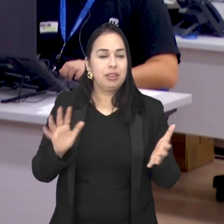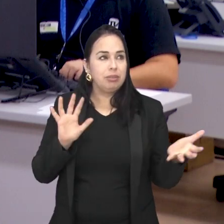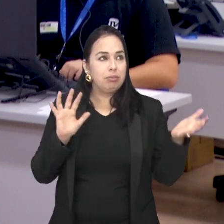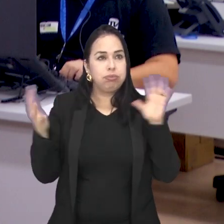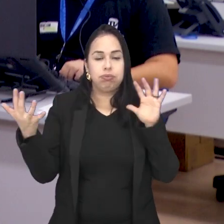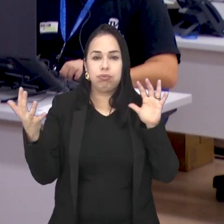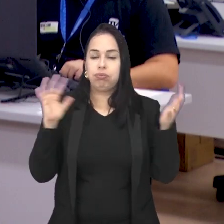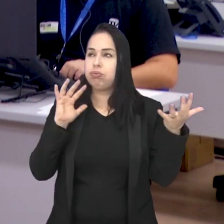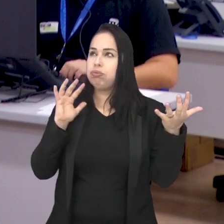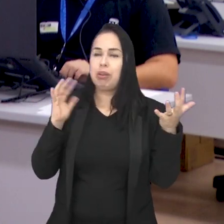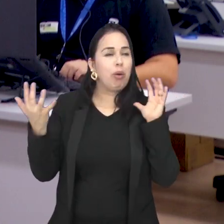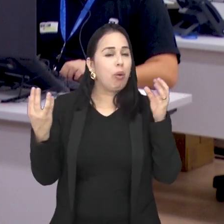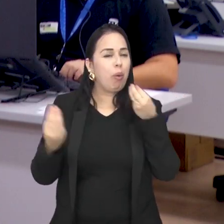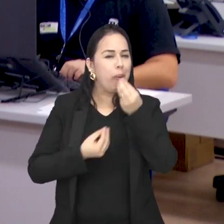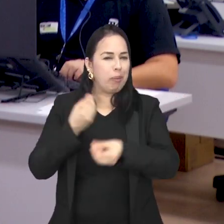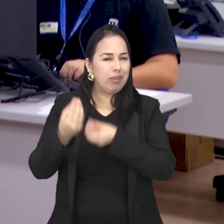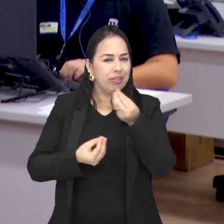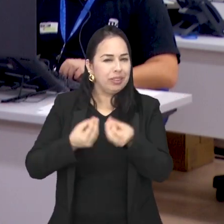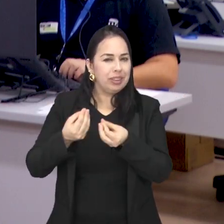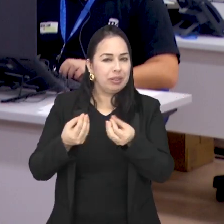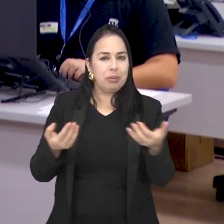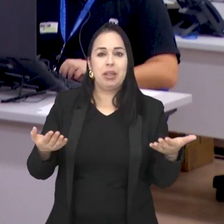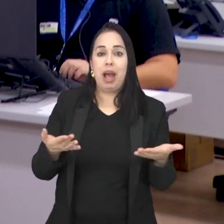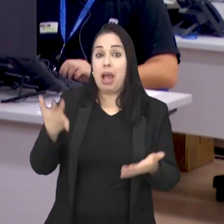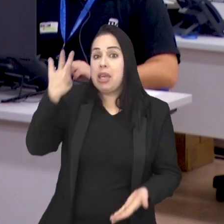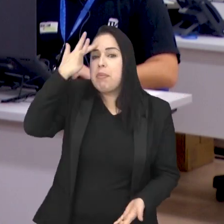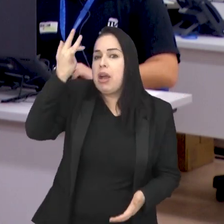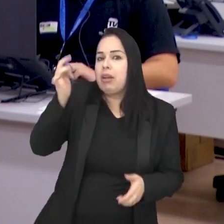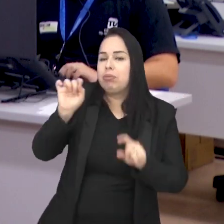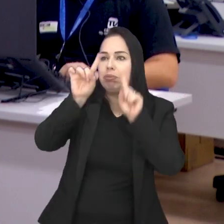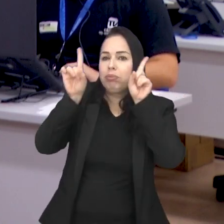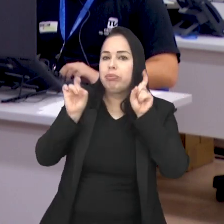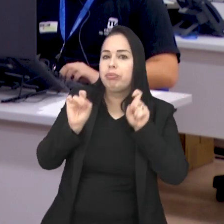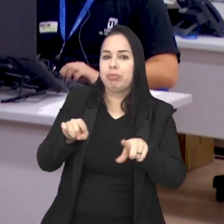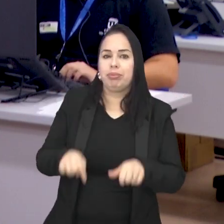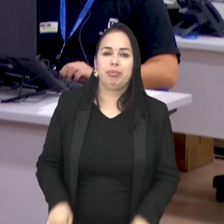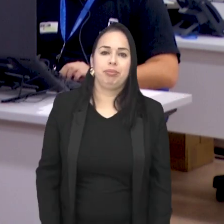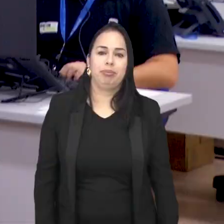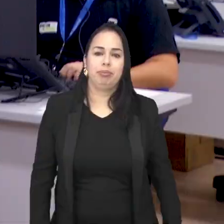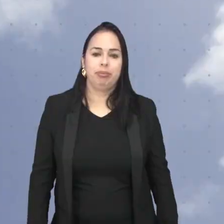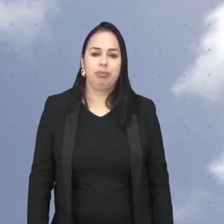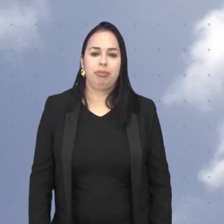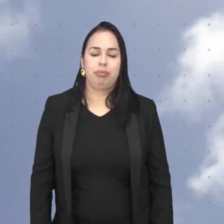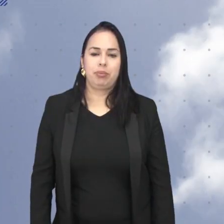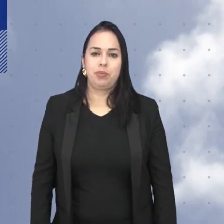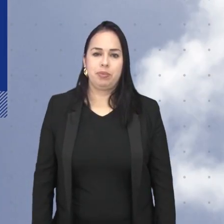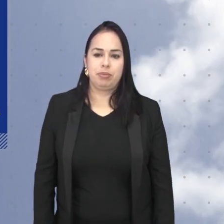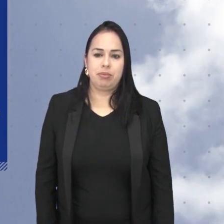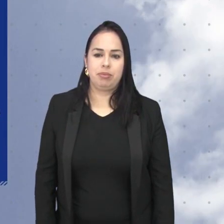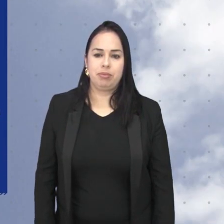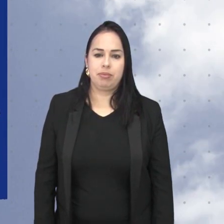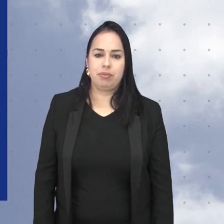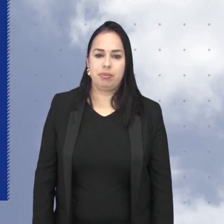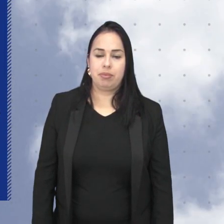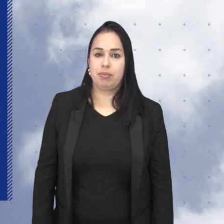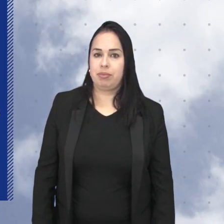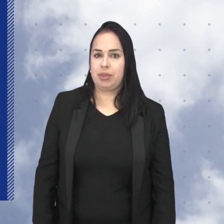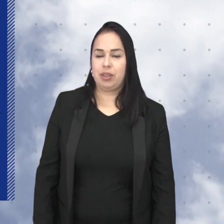E vamos falar do tempo. Como será que ficam as temperaturas para essa segunda e também amanhã, terça-feira?